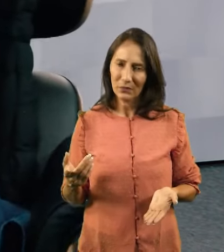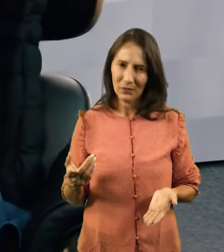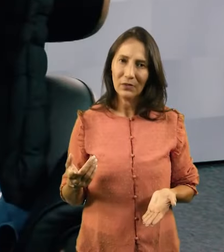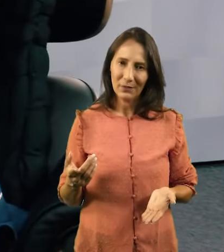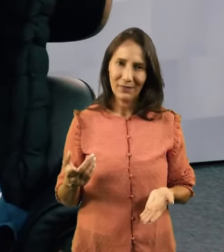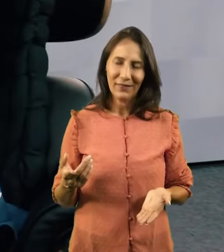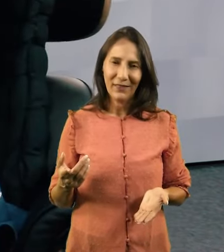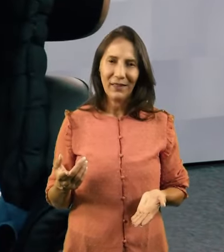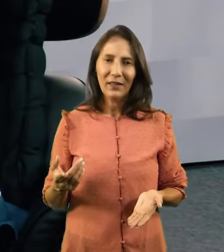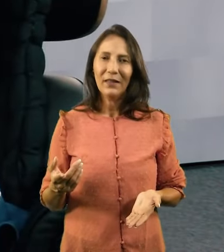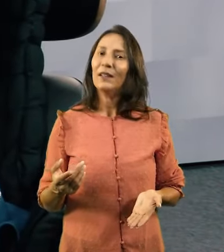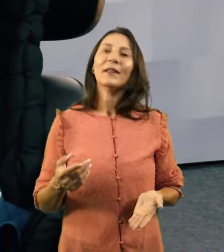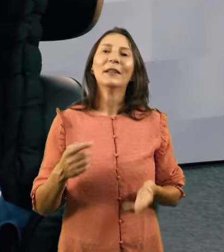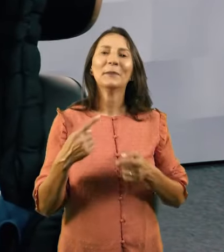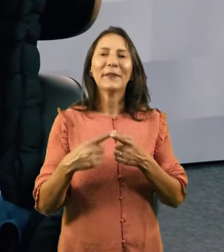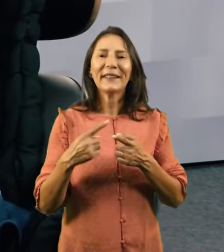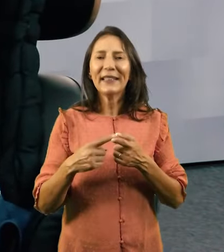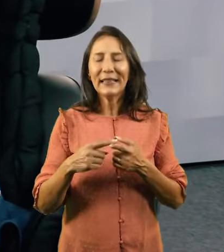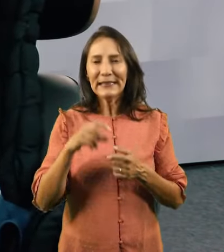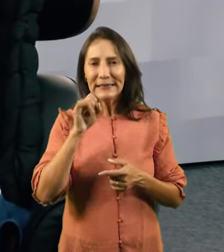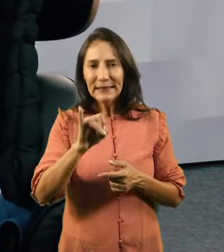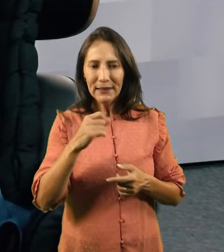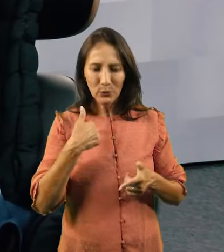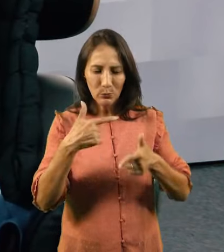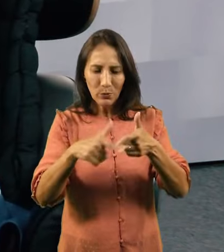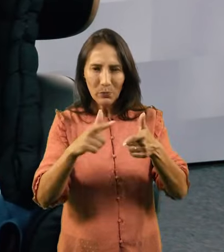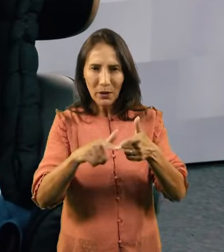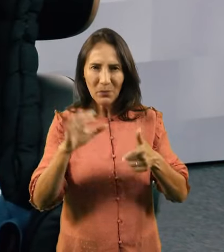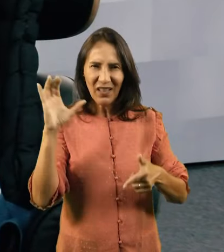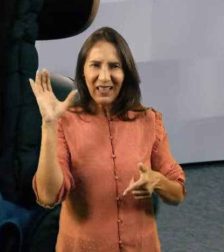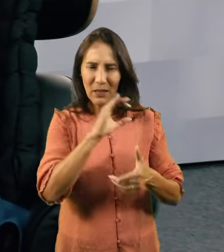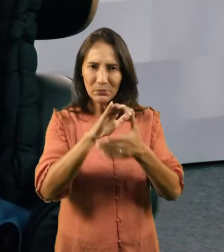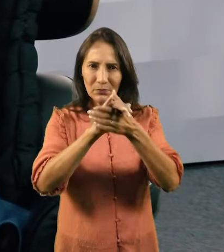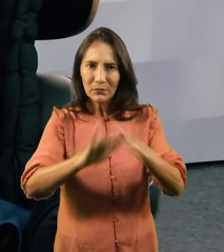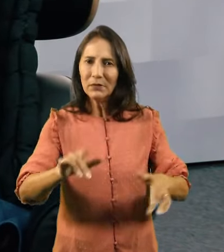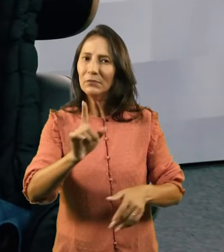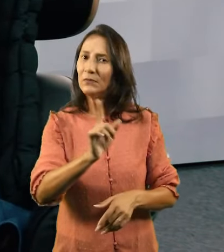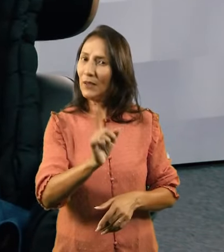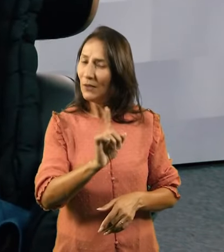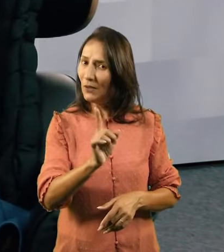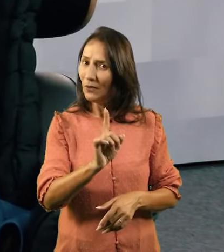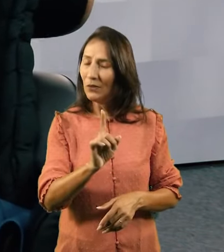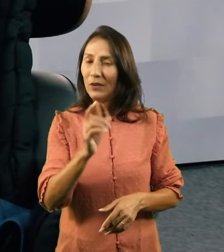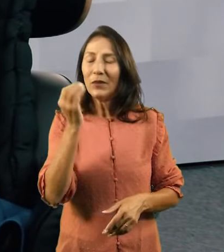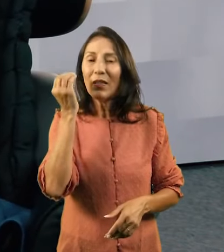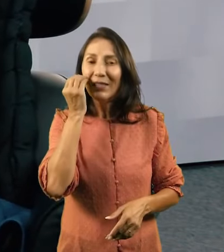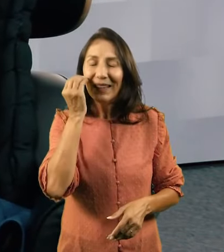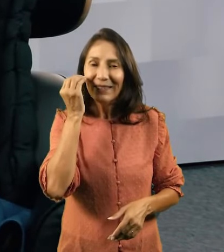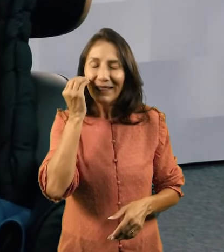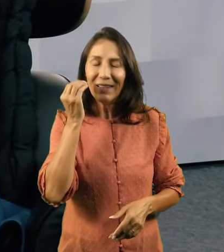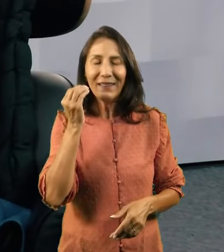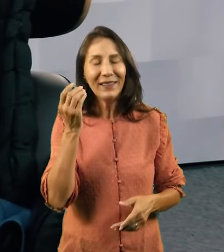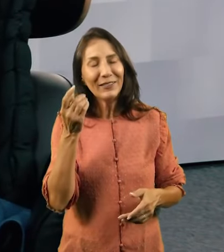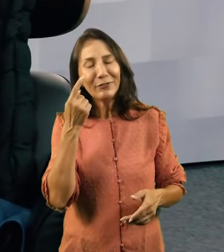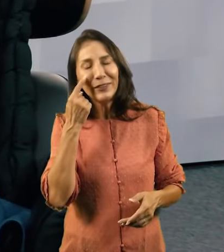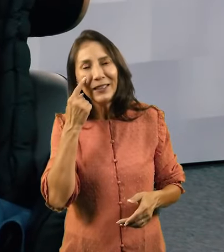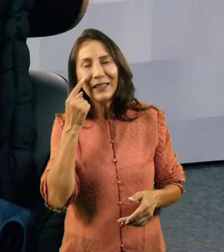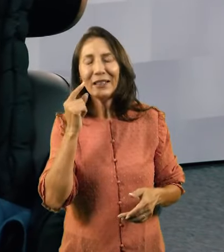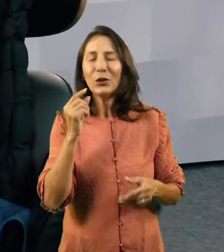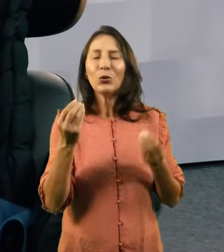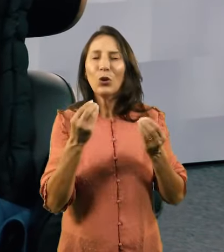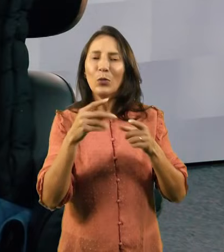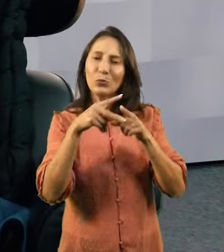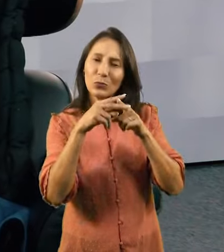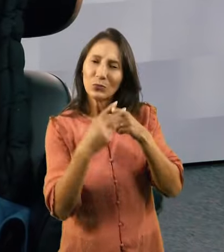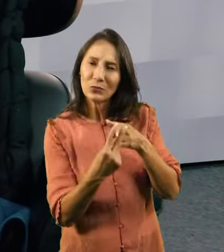para que isso que é chamado de encrenca, casei mal, possa ser revertido. Eu